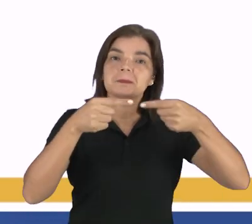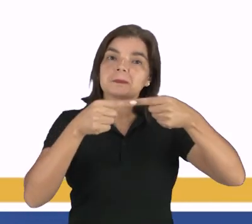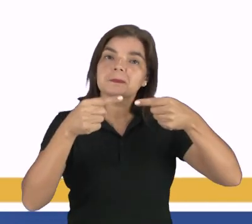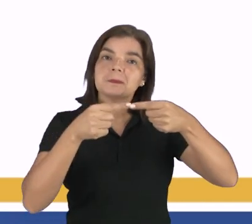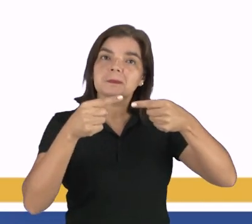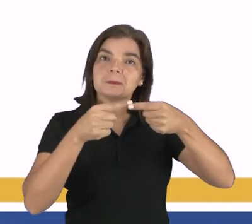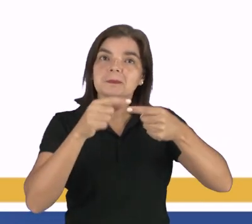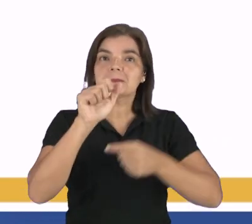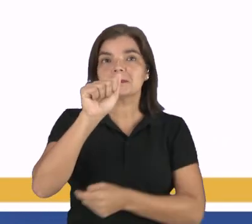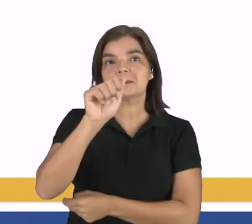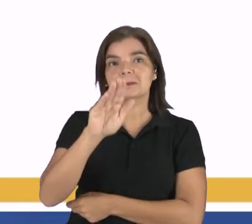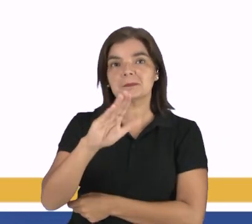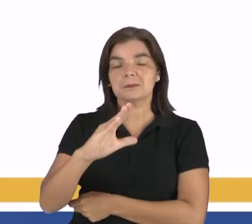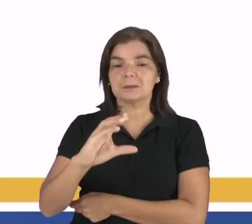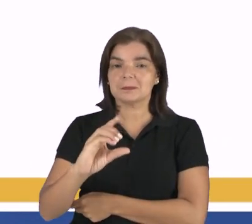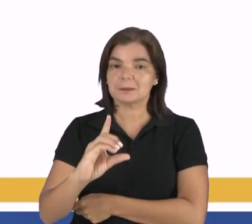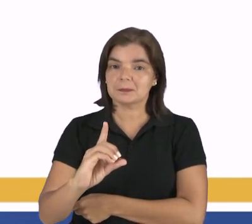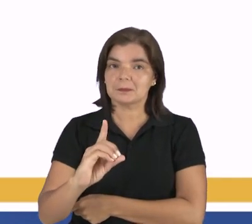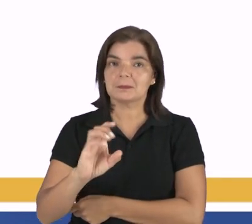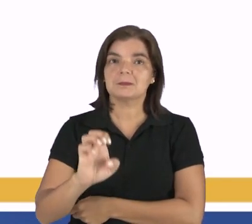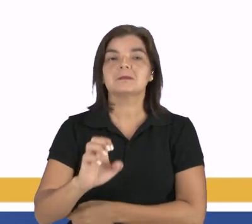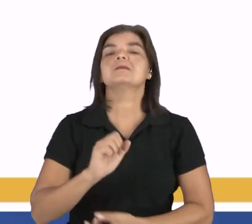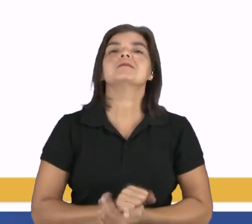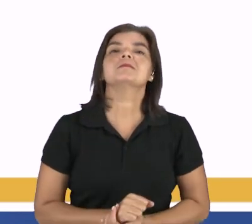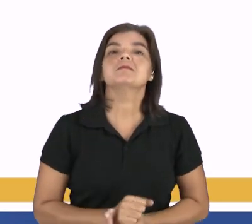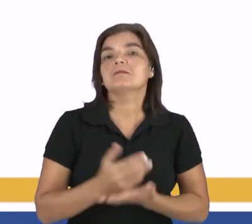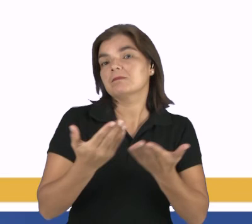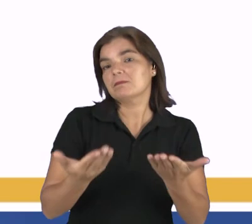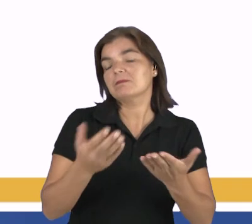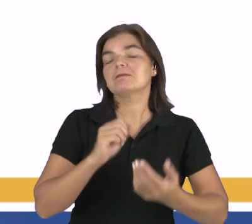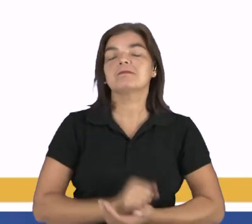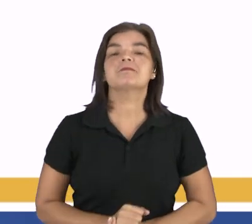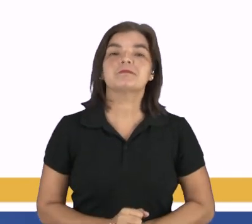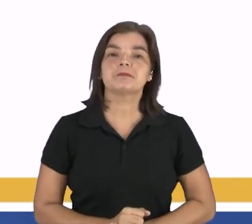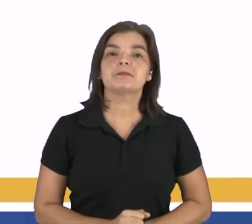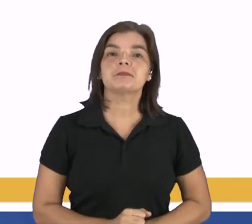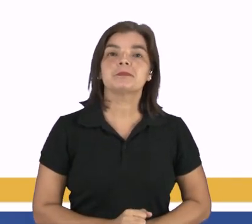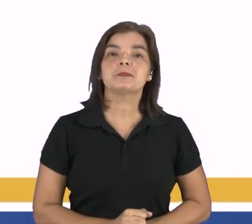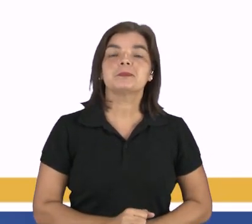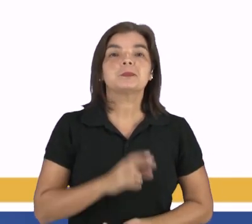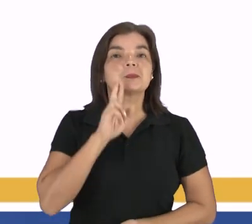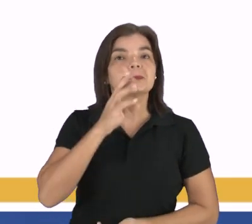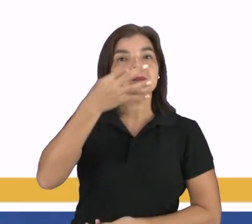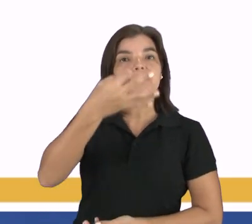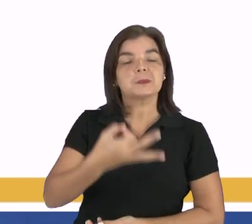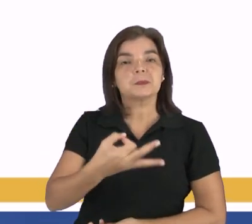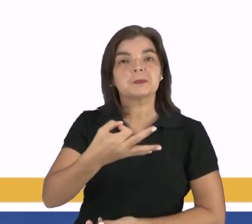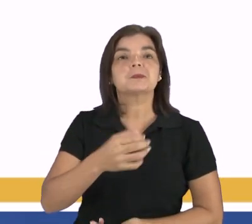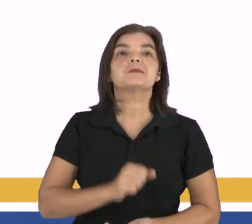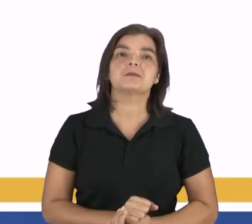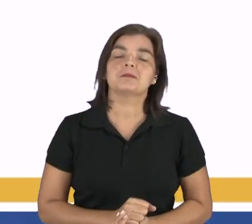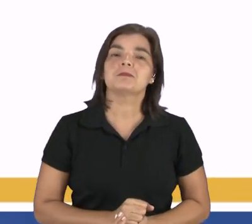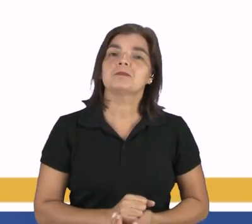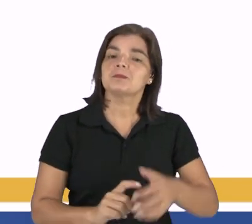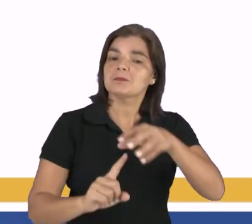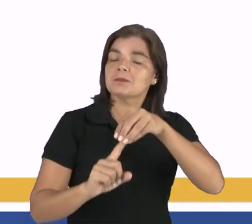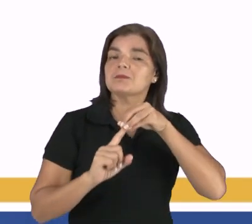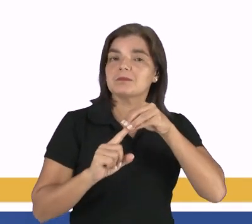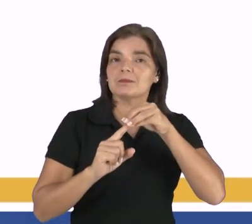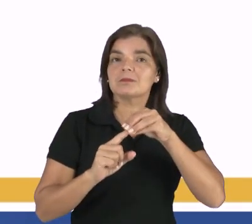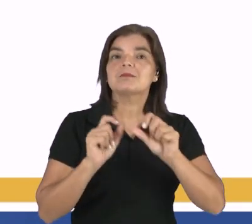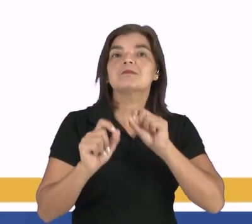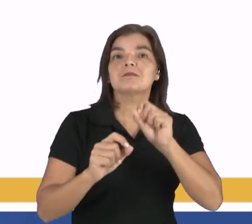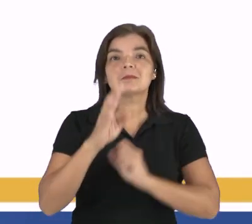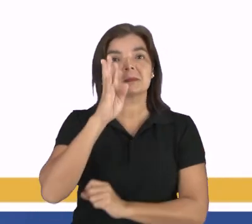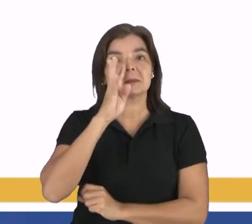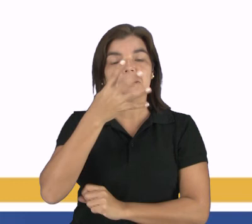com as alternativas que o exercício dá. Neste caso, podemos inferir que o objetivo dessa